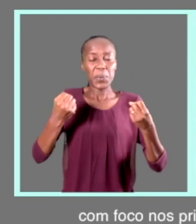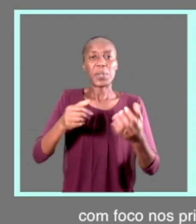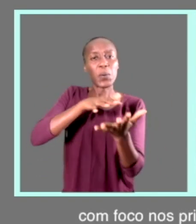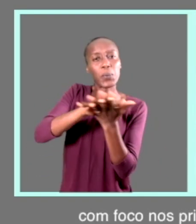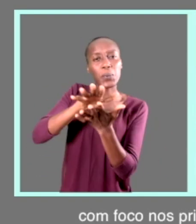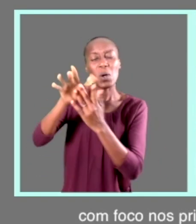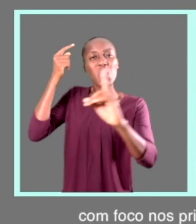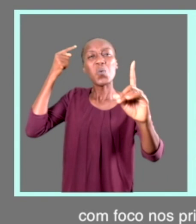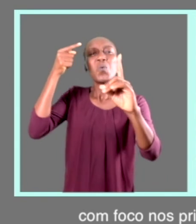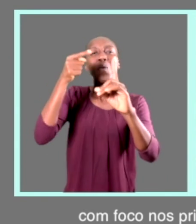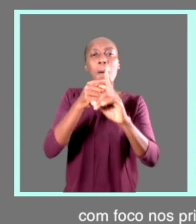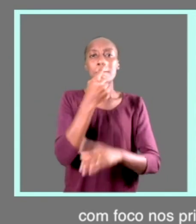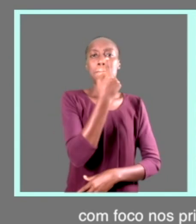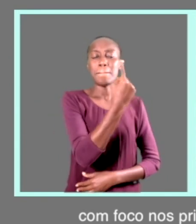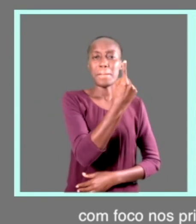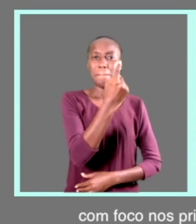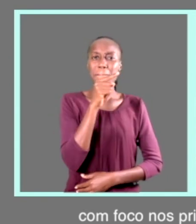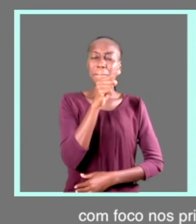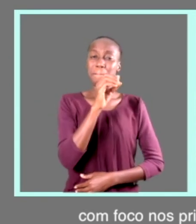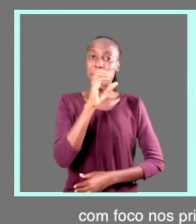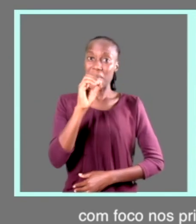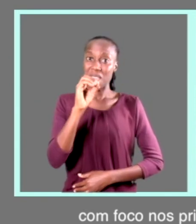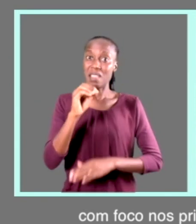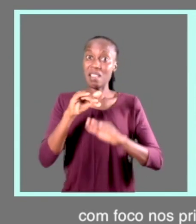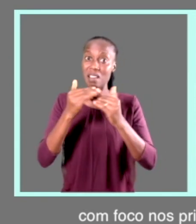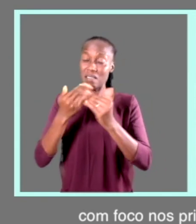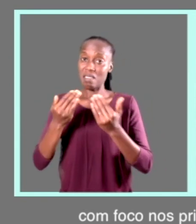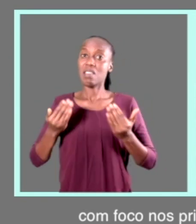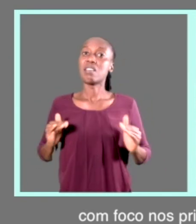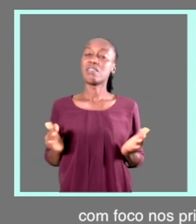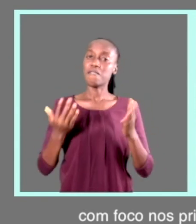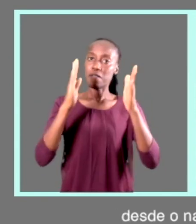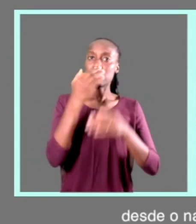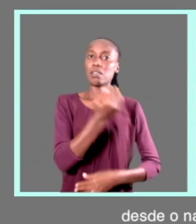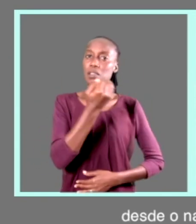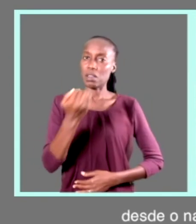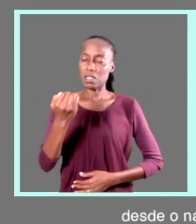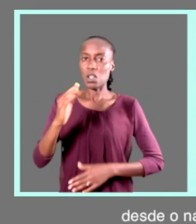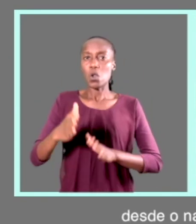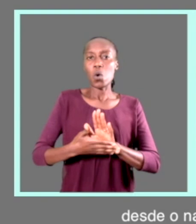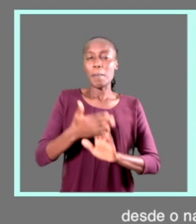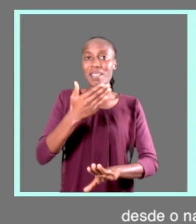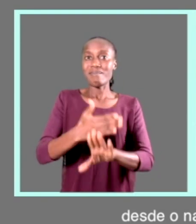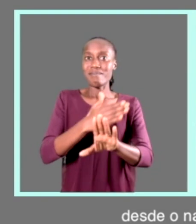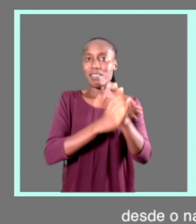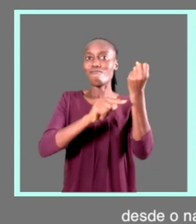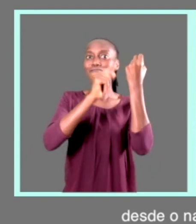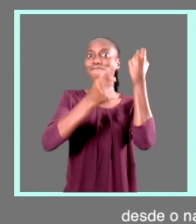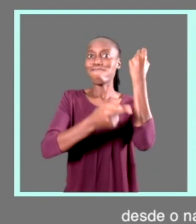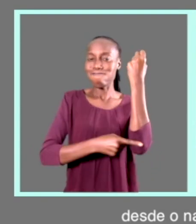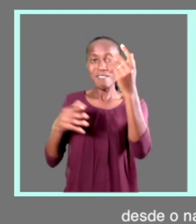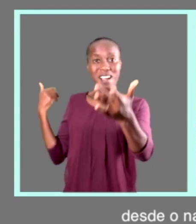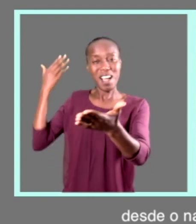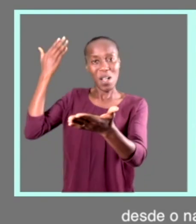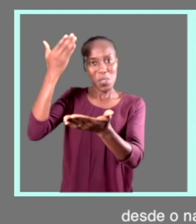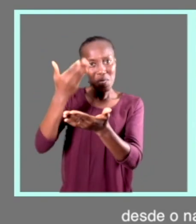com foco nos primeiros 1000 dias de vida da criança, desde a concepção